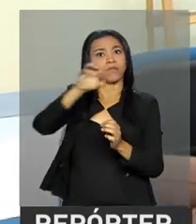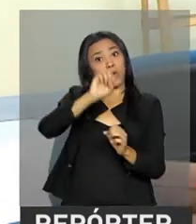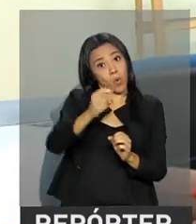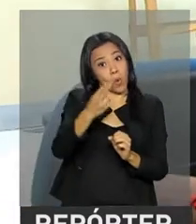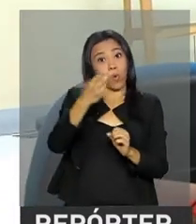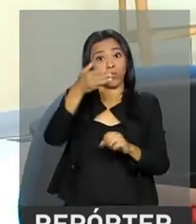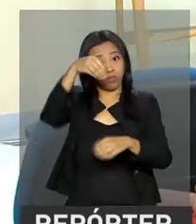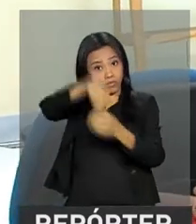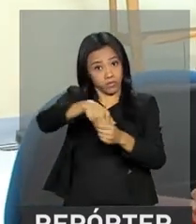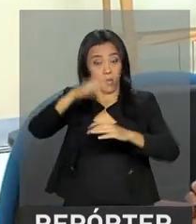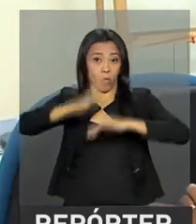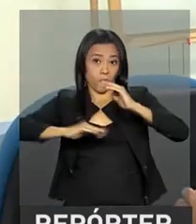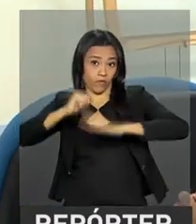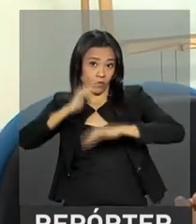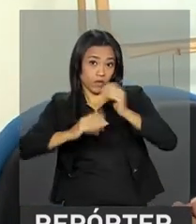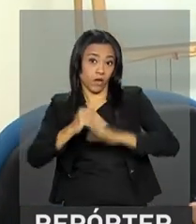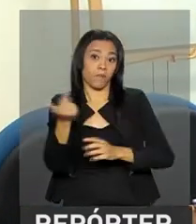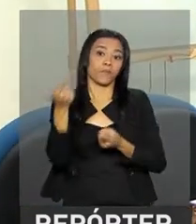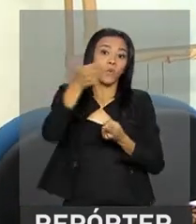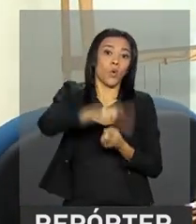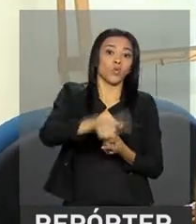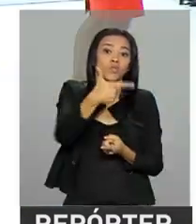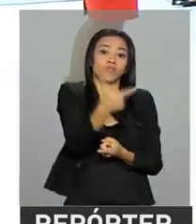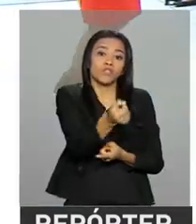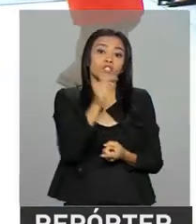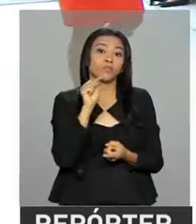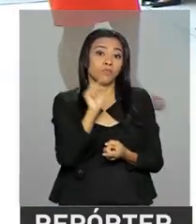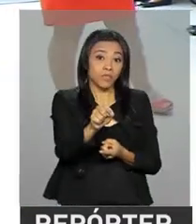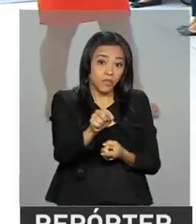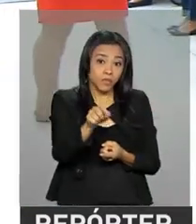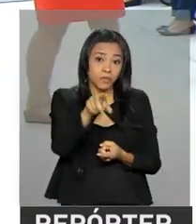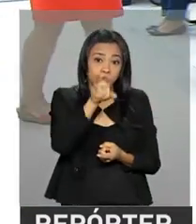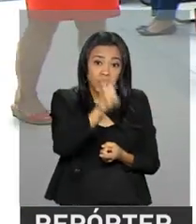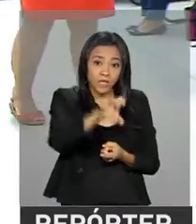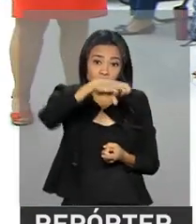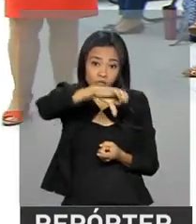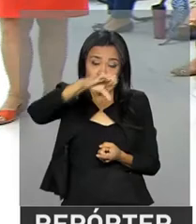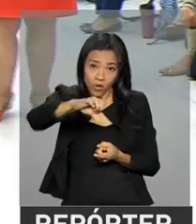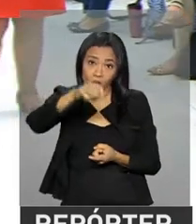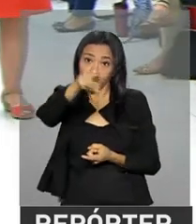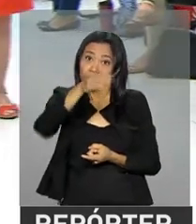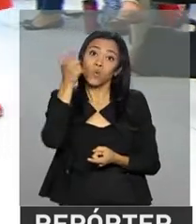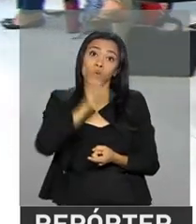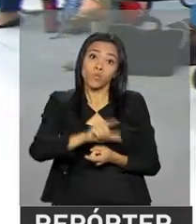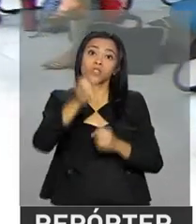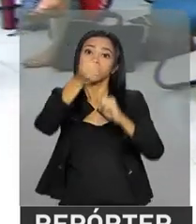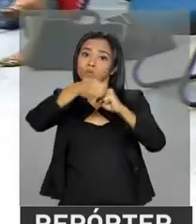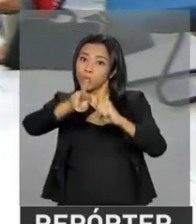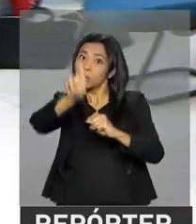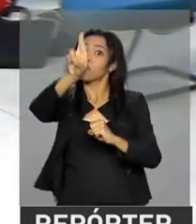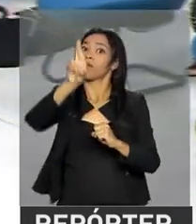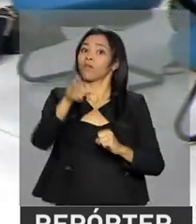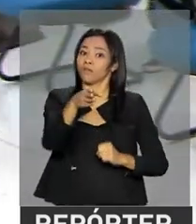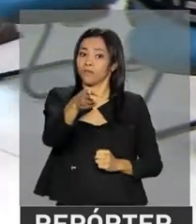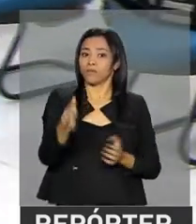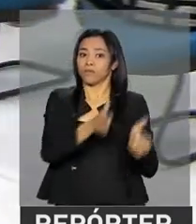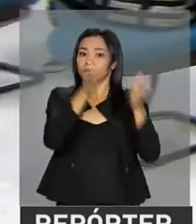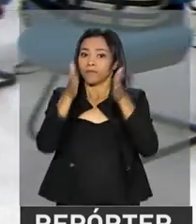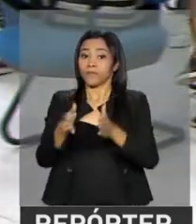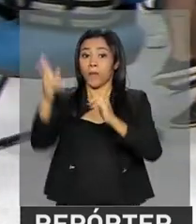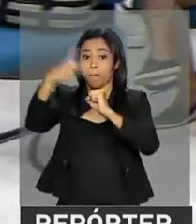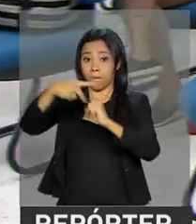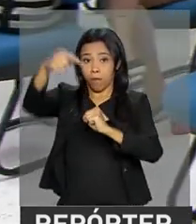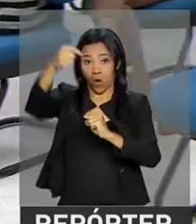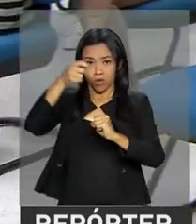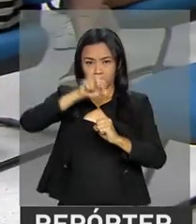profissional outros 20 mil quinhentos e noventa e nove estudantes atingiram o grau de doutor já o número de